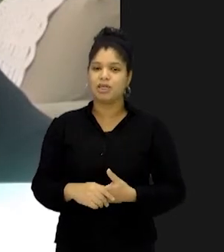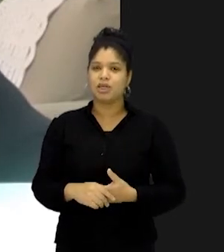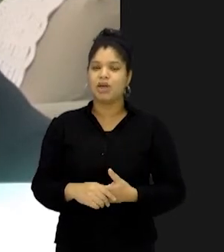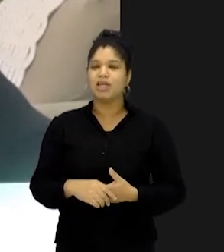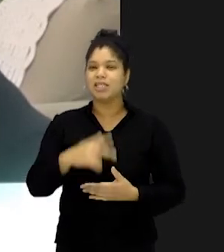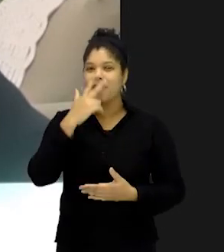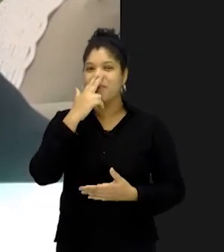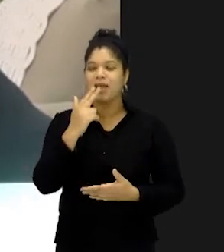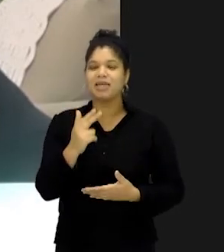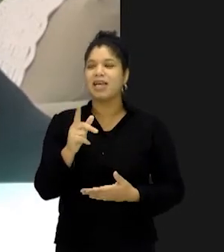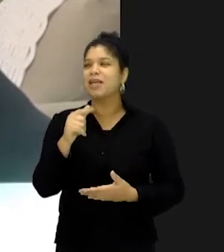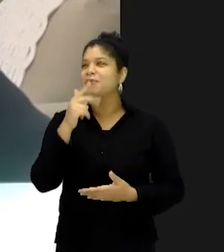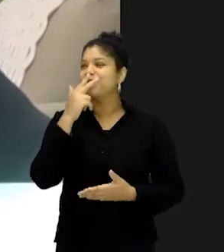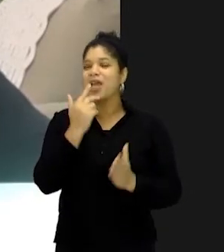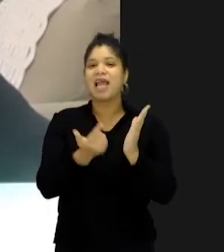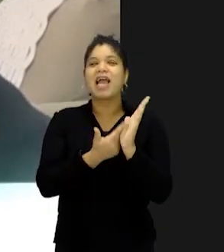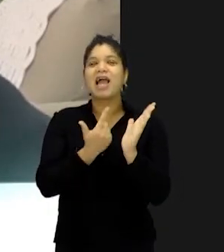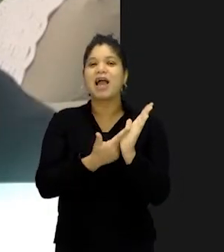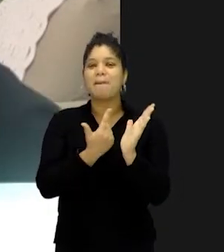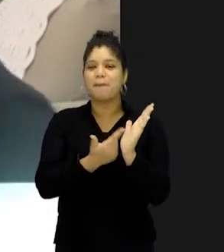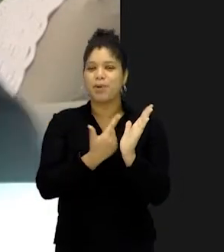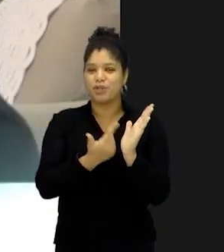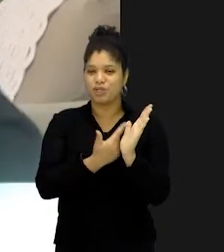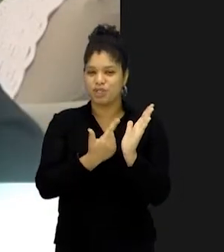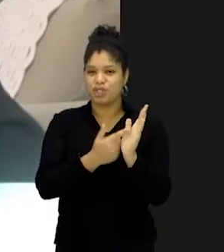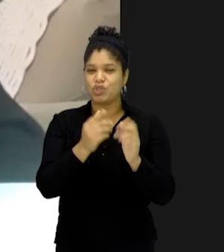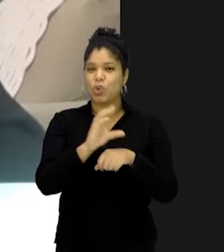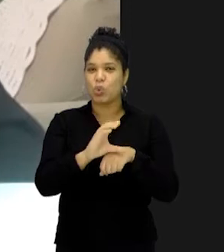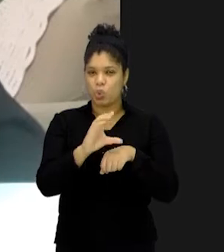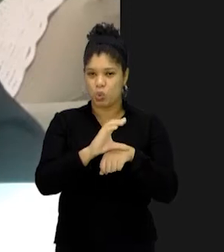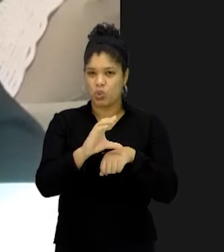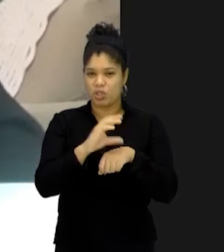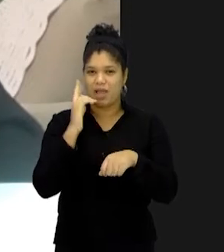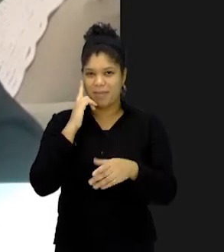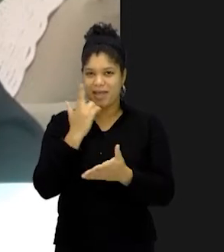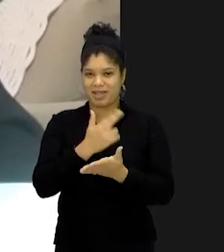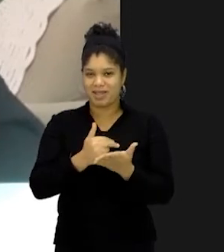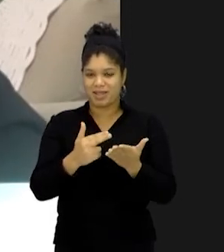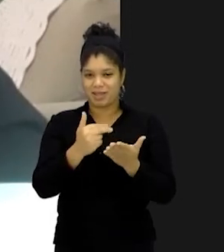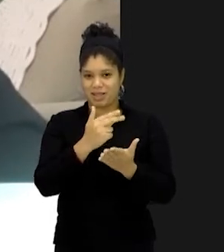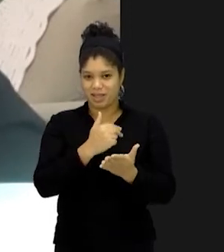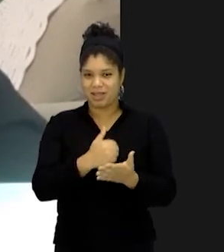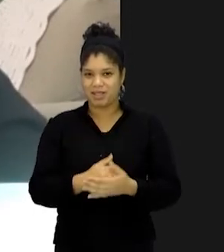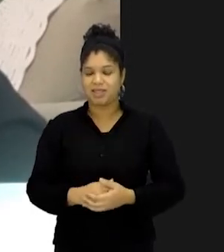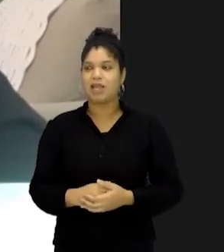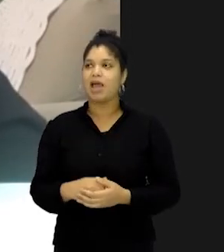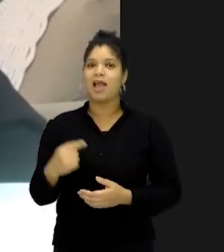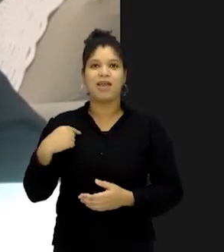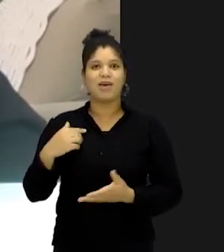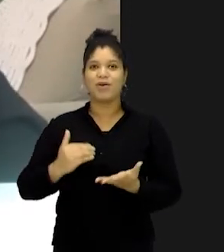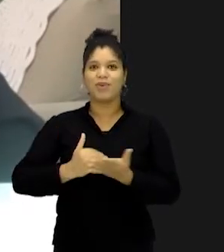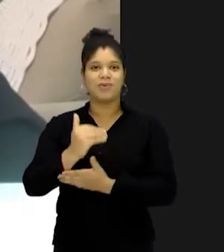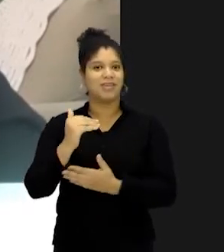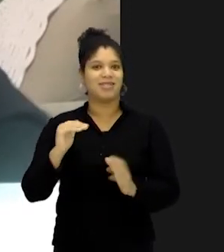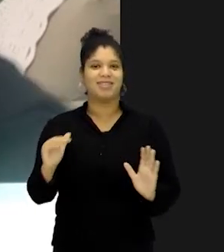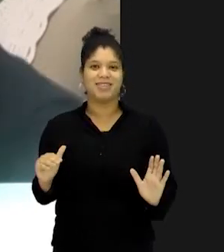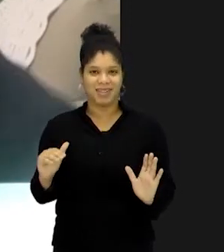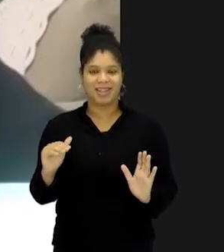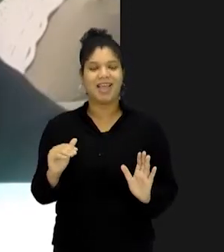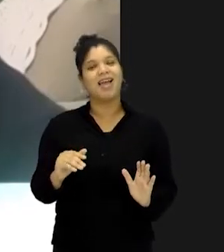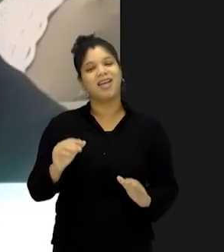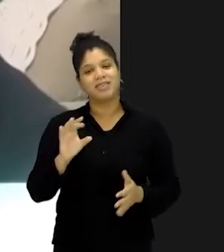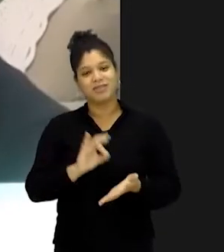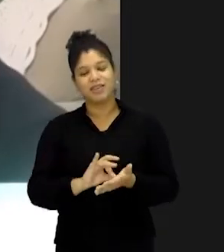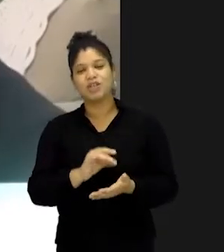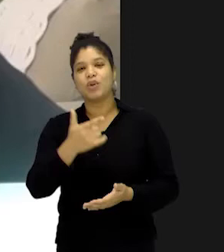cartilha, né? Não é cartilha, é de apostila de cursinho. Foi ali no Colégio Equipe. Dali para adiante, aí eu fui trabalhar numa